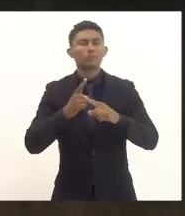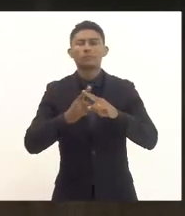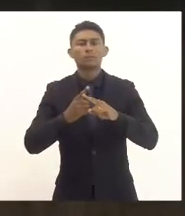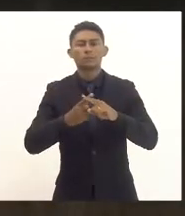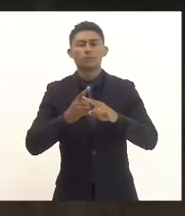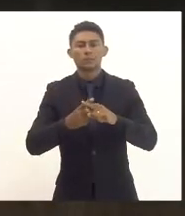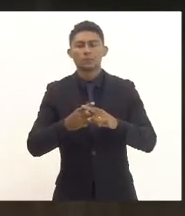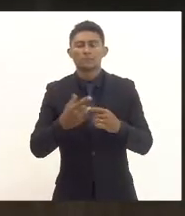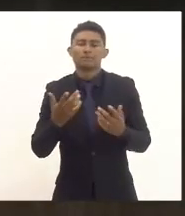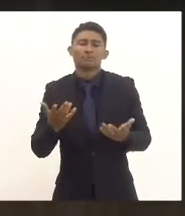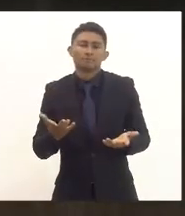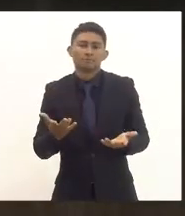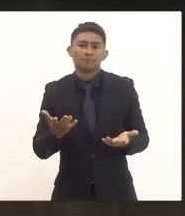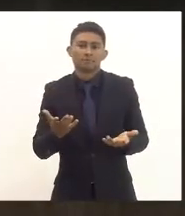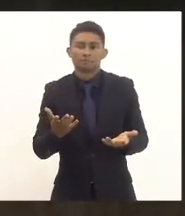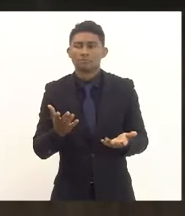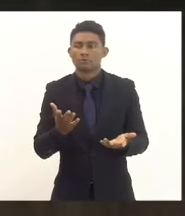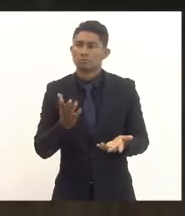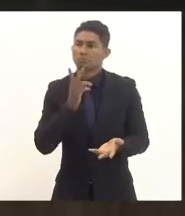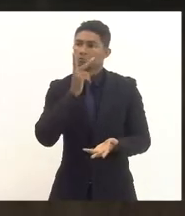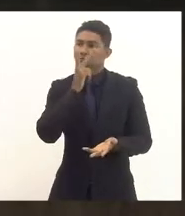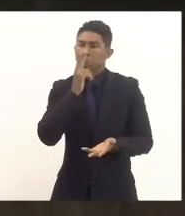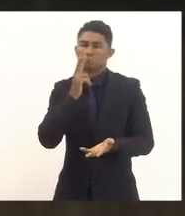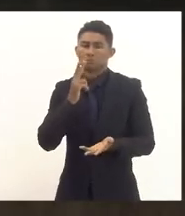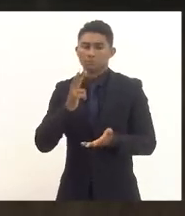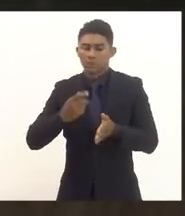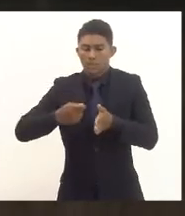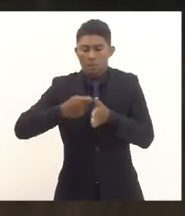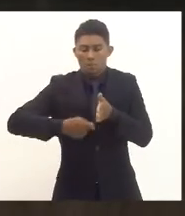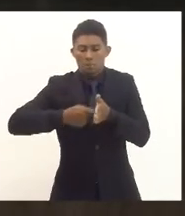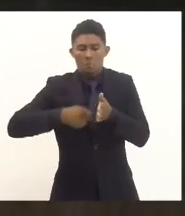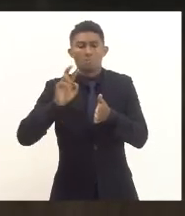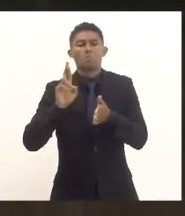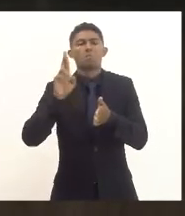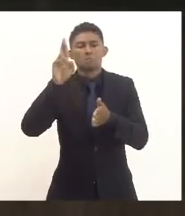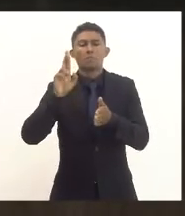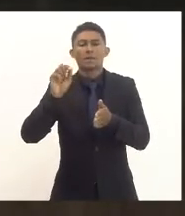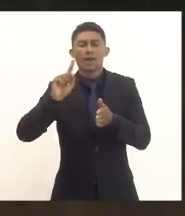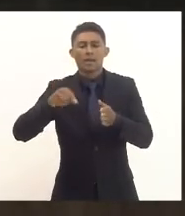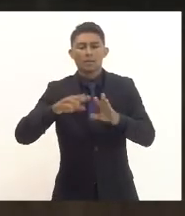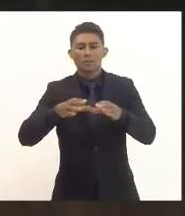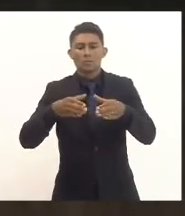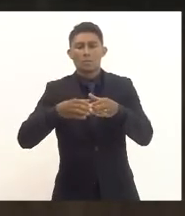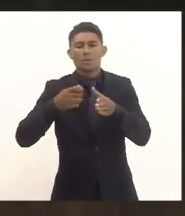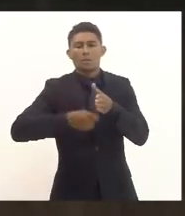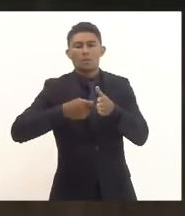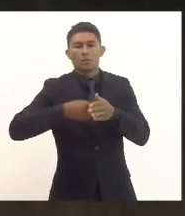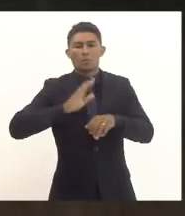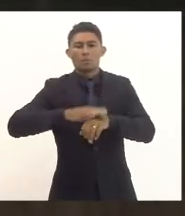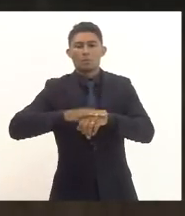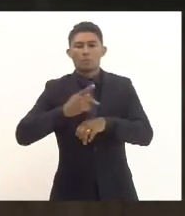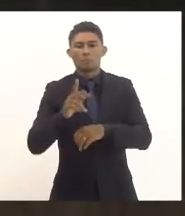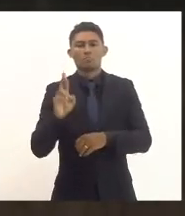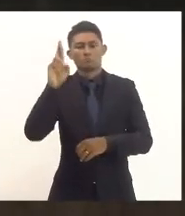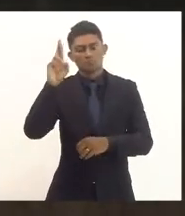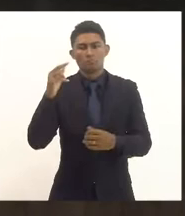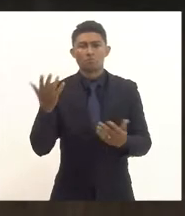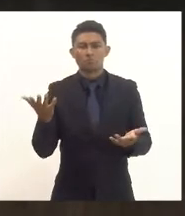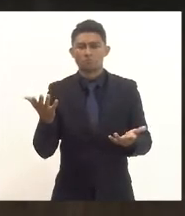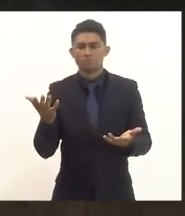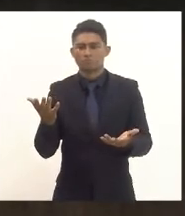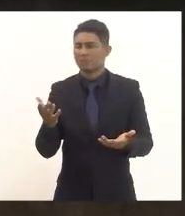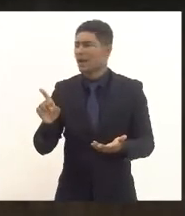delegando as superintendência de tributação decide quem entra ou não E aí estamos aí no trata de